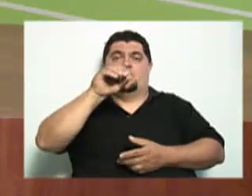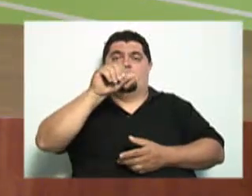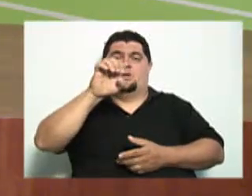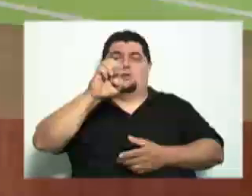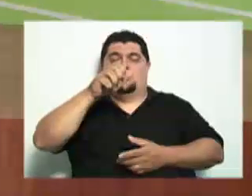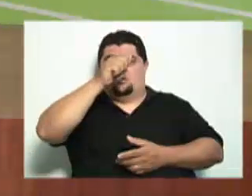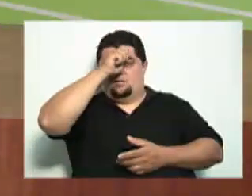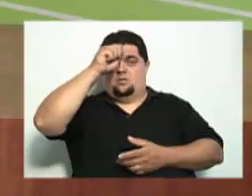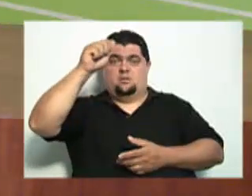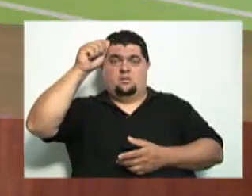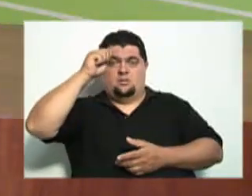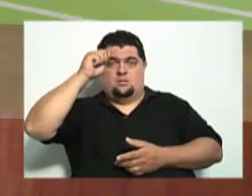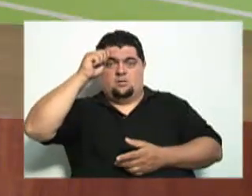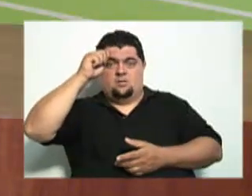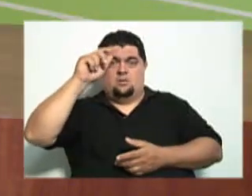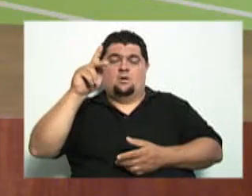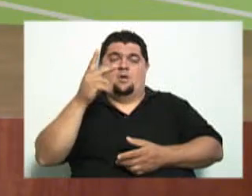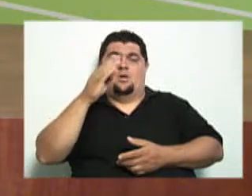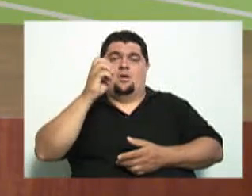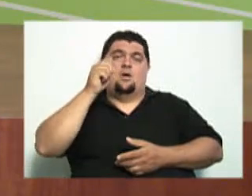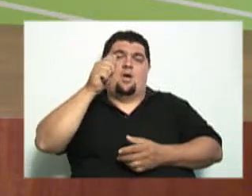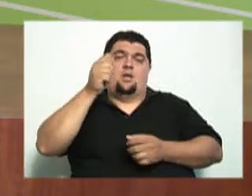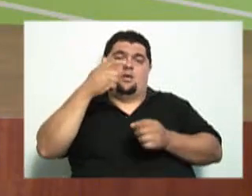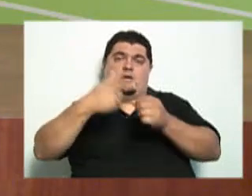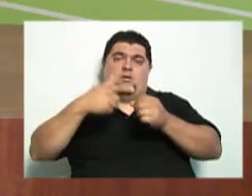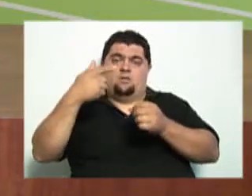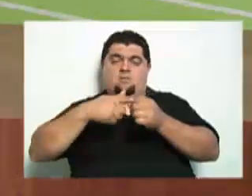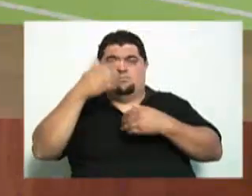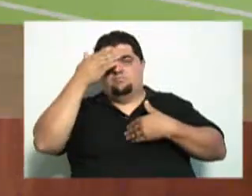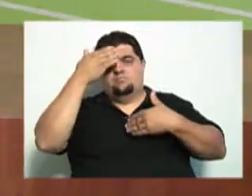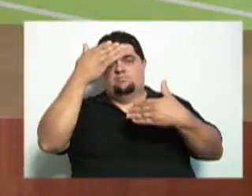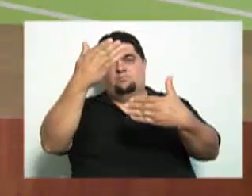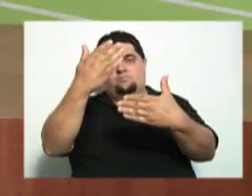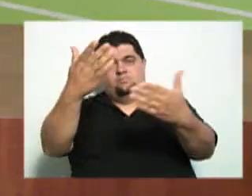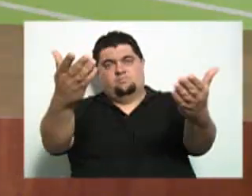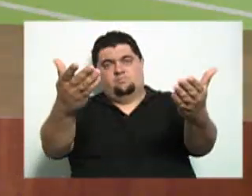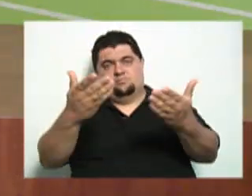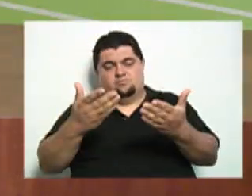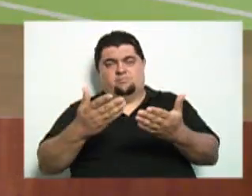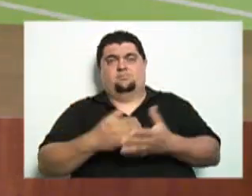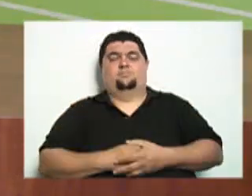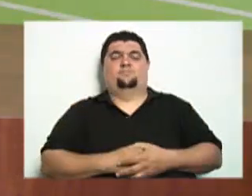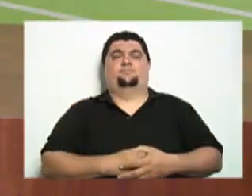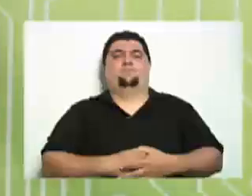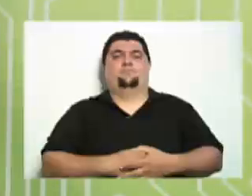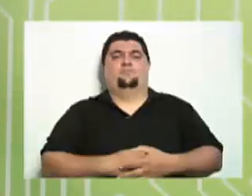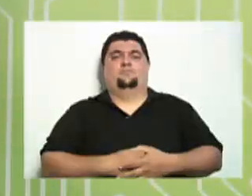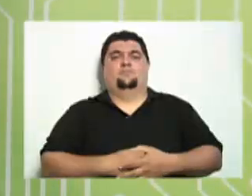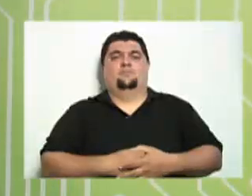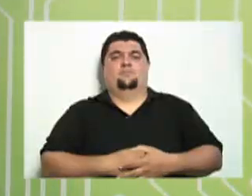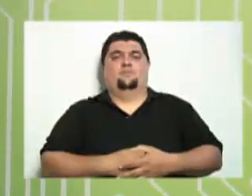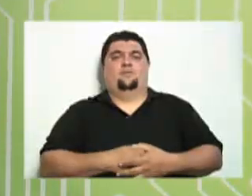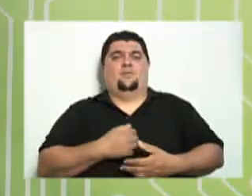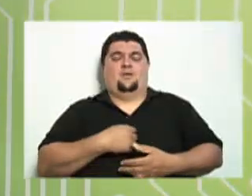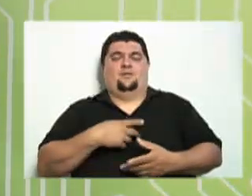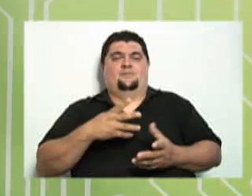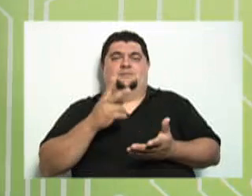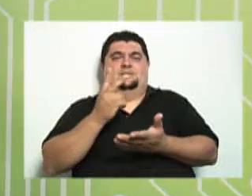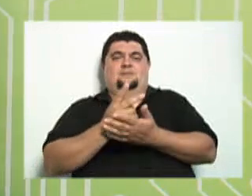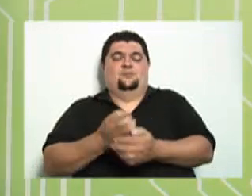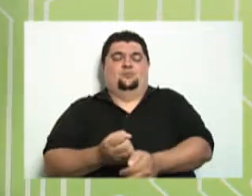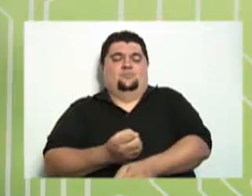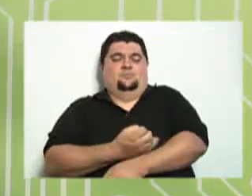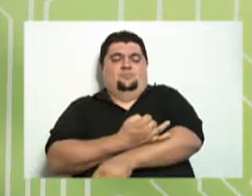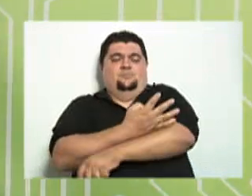em Alta Floresta, e Escola Henrique Dias, em Ariquemes. Muito obrigado pela participação de vocês. Eu particularmente sempre me emociono, eu que sou aqui